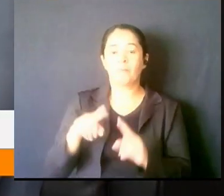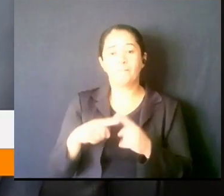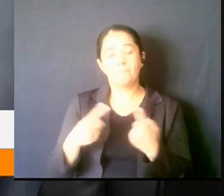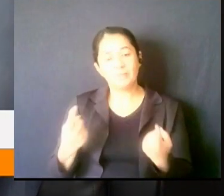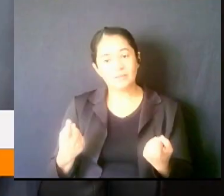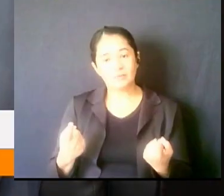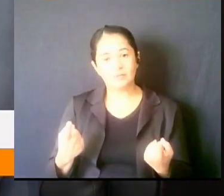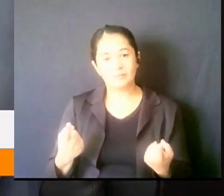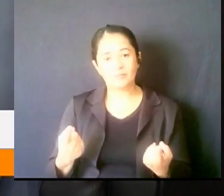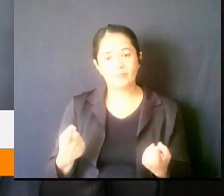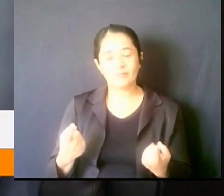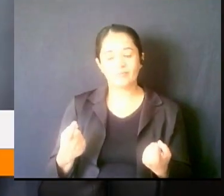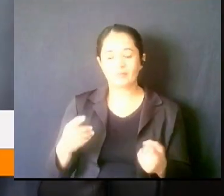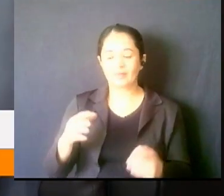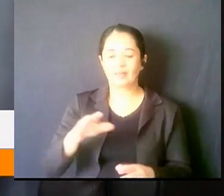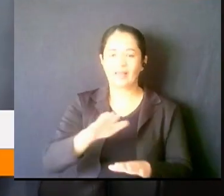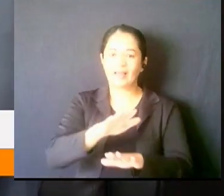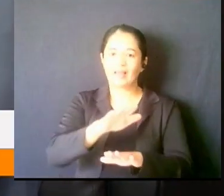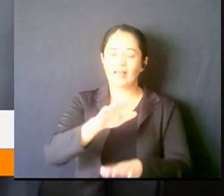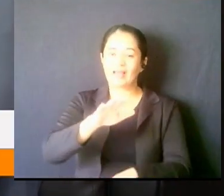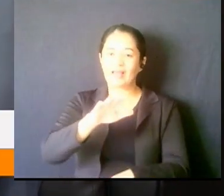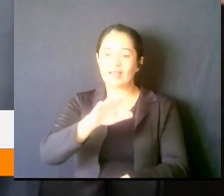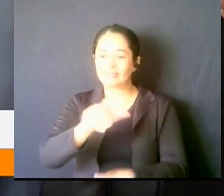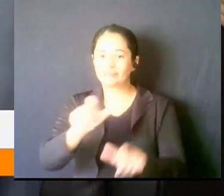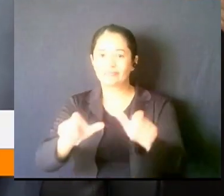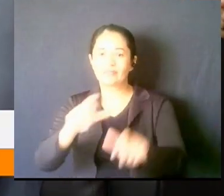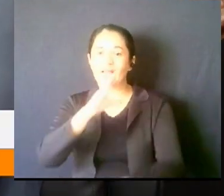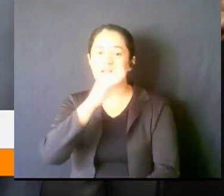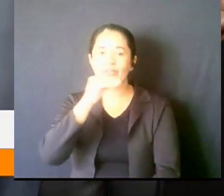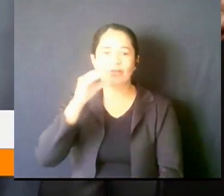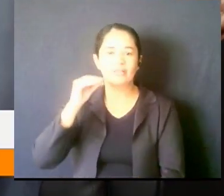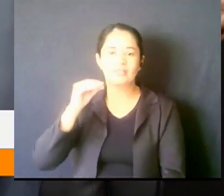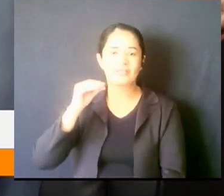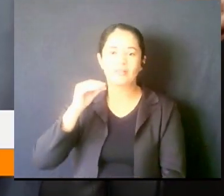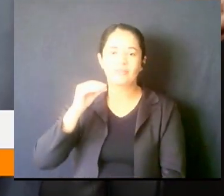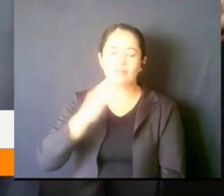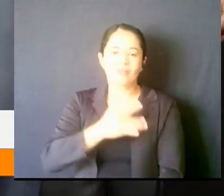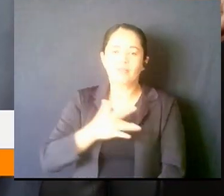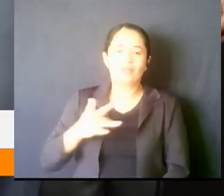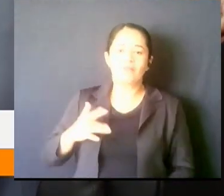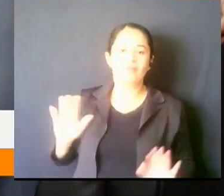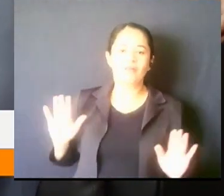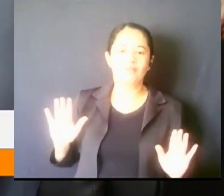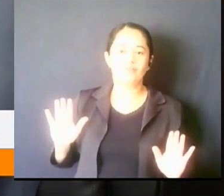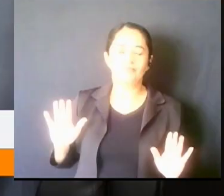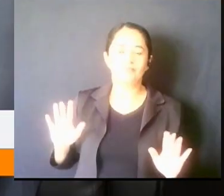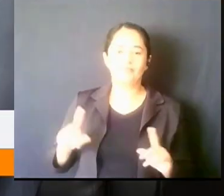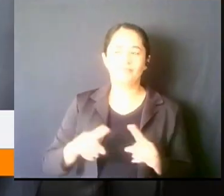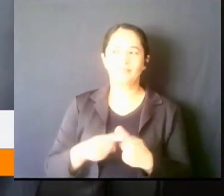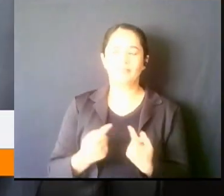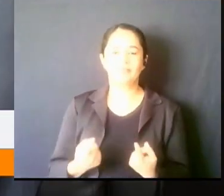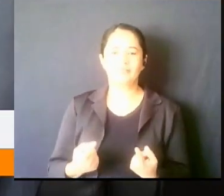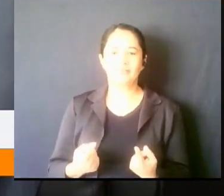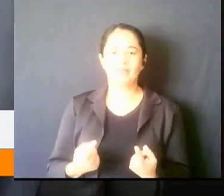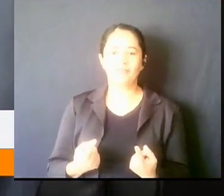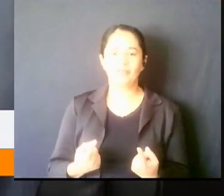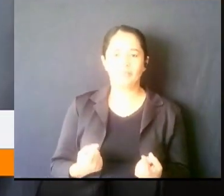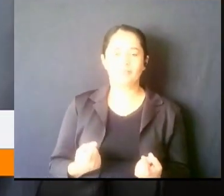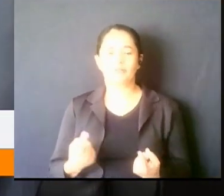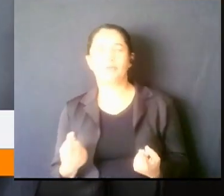adolescentes são saudáveis. E os desfechos perinatais, que a gente chama